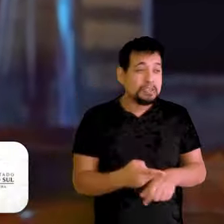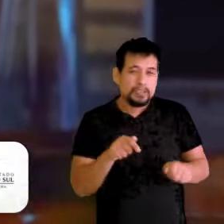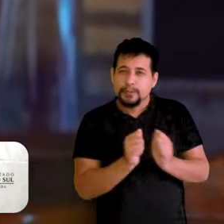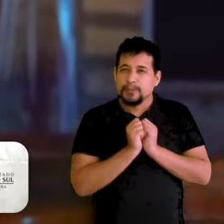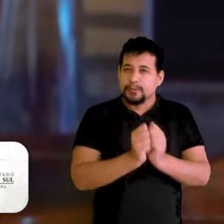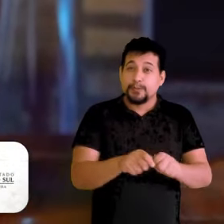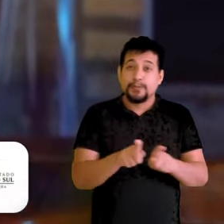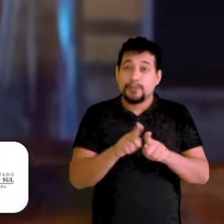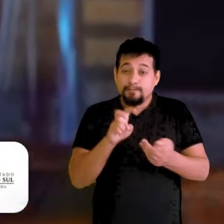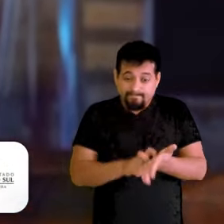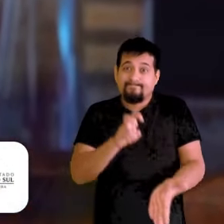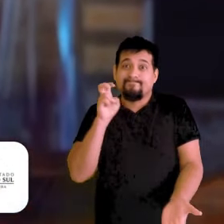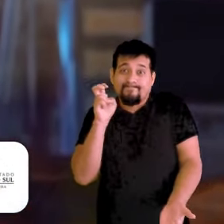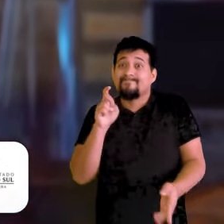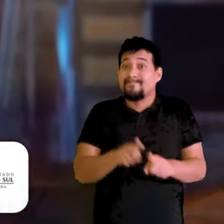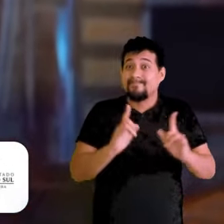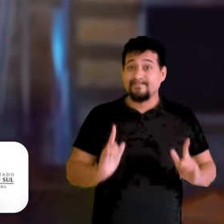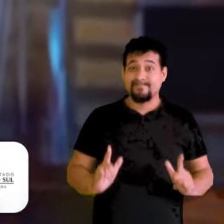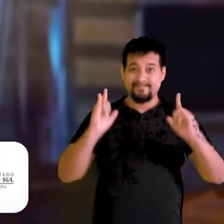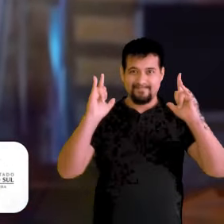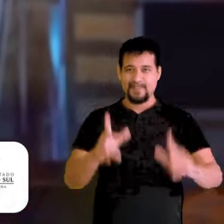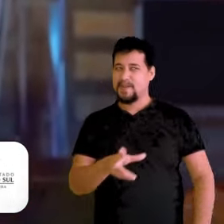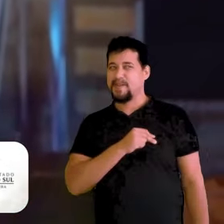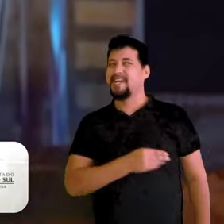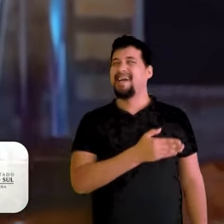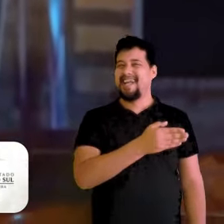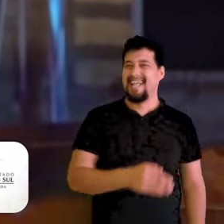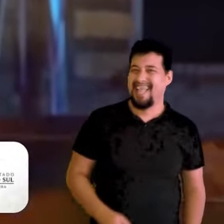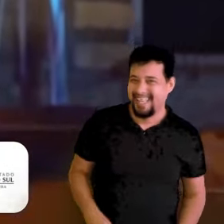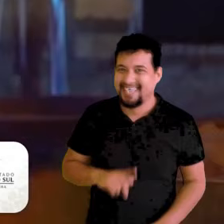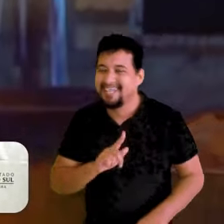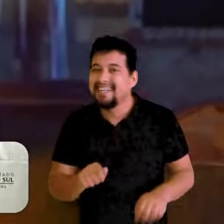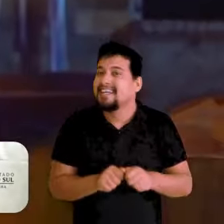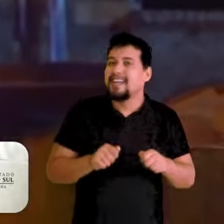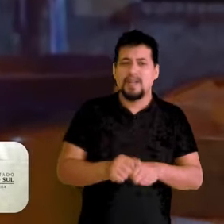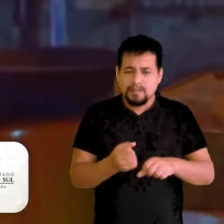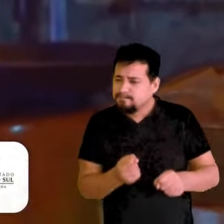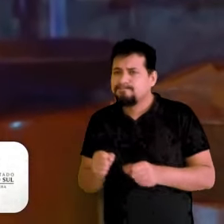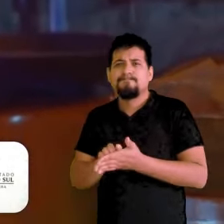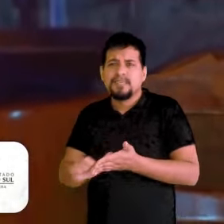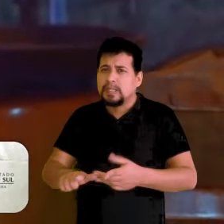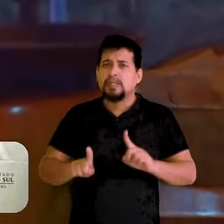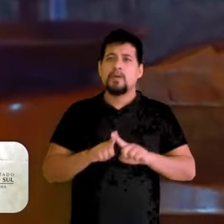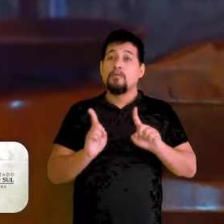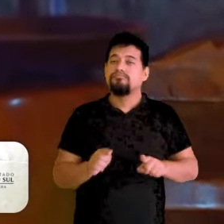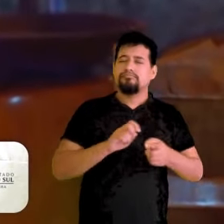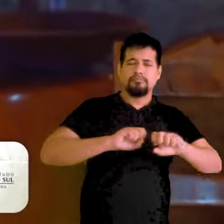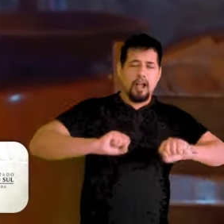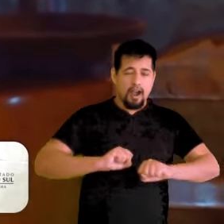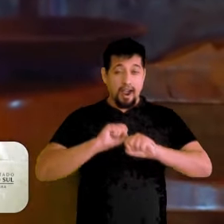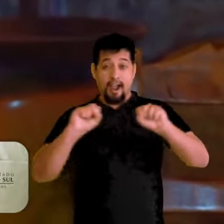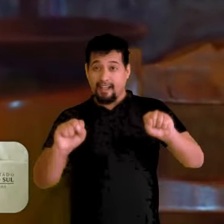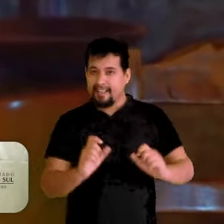passo as horas tirando a poeira da tarde, que amanheço de fusarca lá no seu apartamento. Ui! Eu passo as horas tirando a poeira da tarde, que amanheço